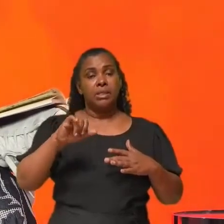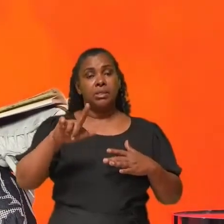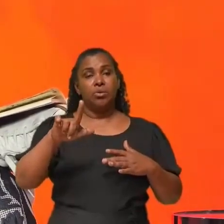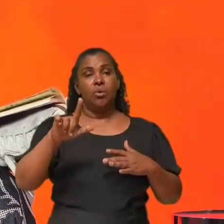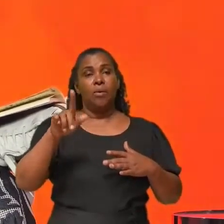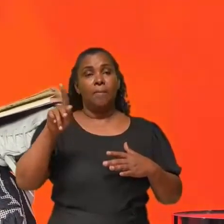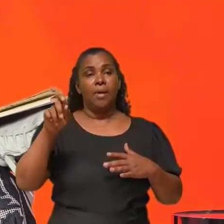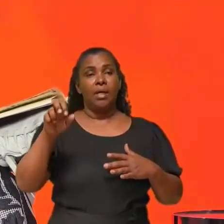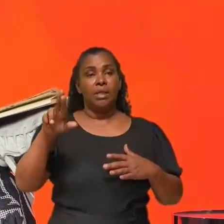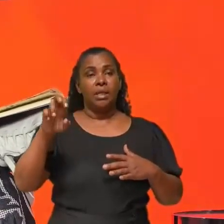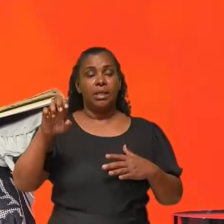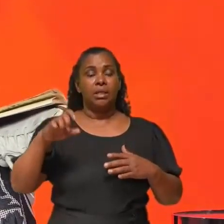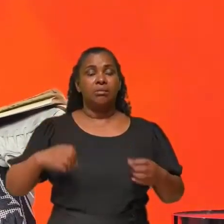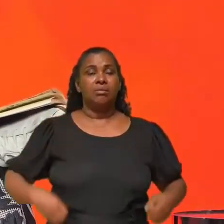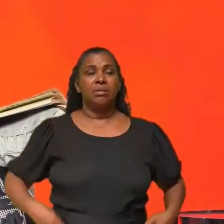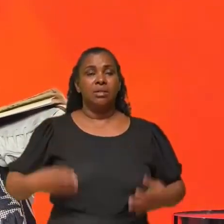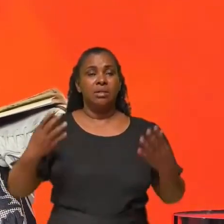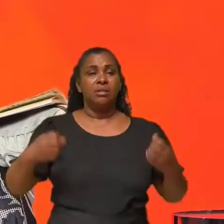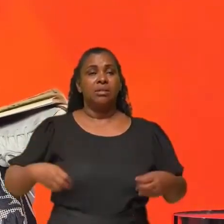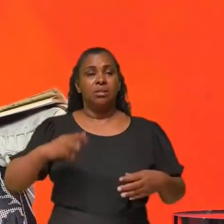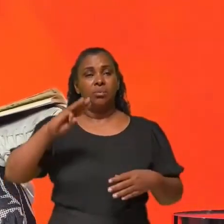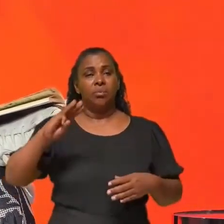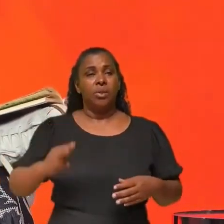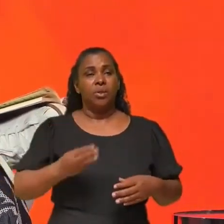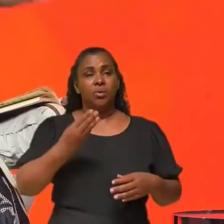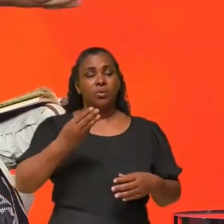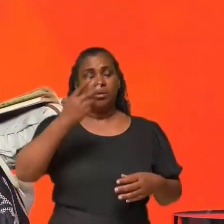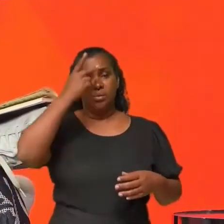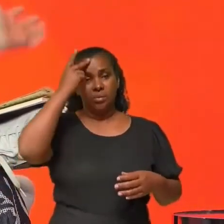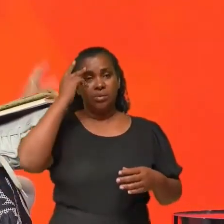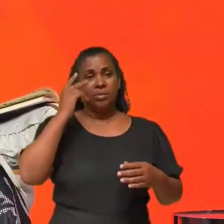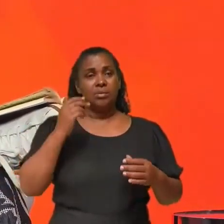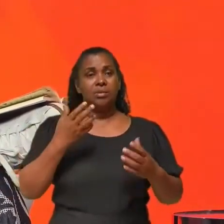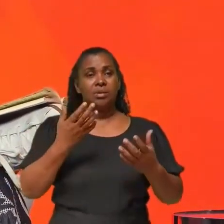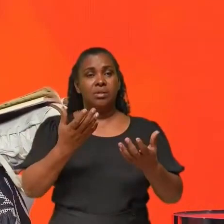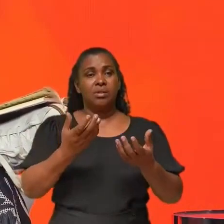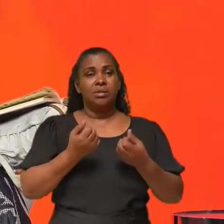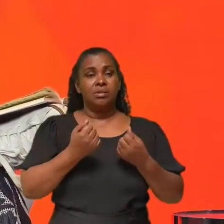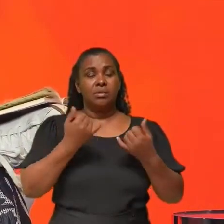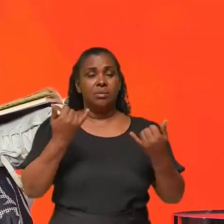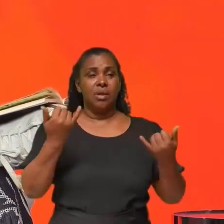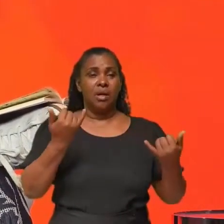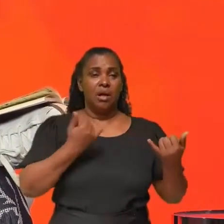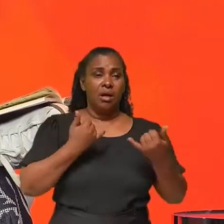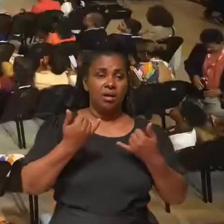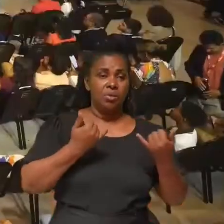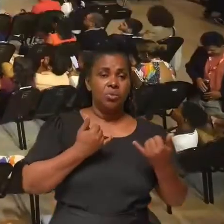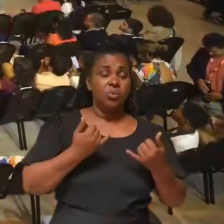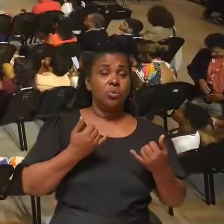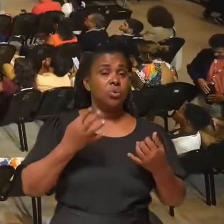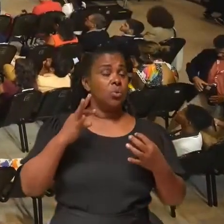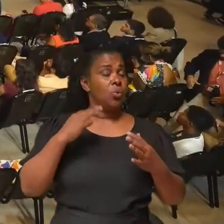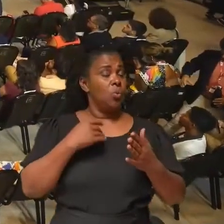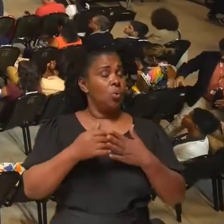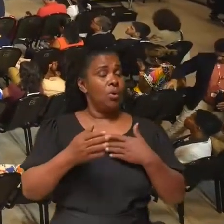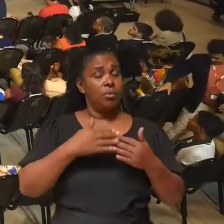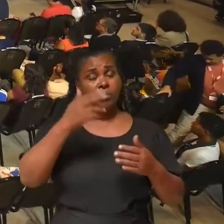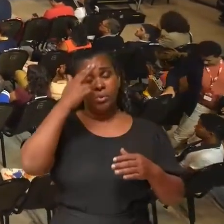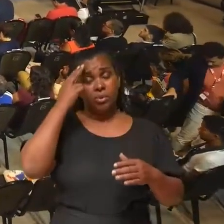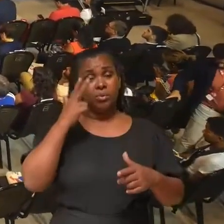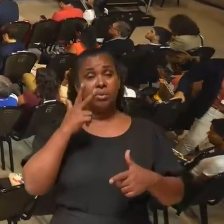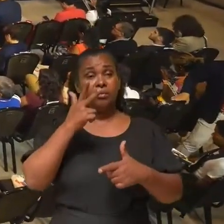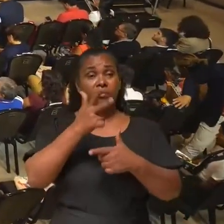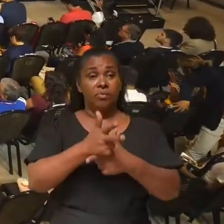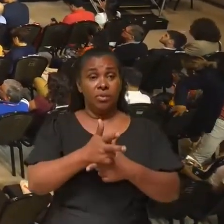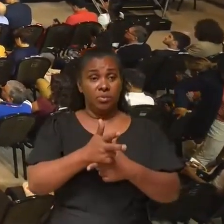para que as pessoas recebam anúncios. Todo mundo pode produzir um vídeo e colocar no YouTube, mas se você tem o poder econômico incidindo